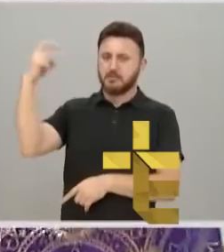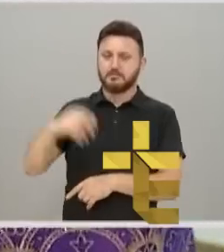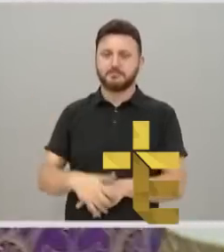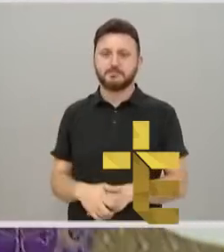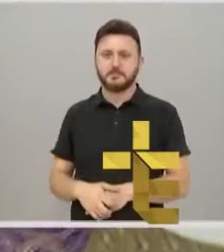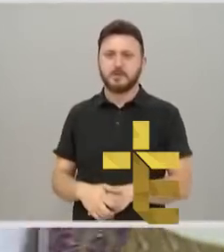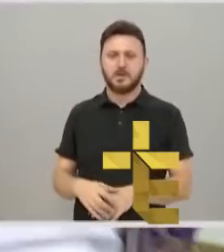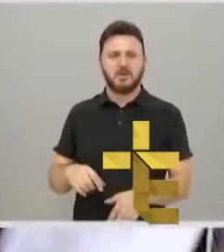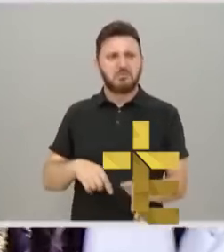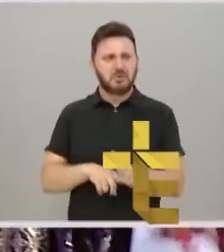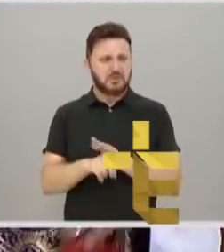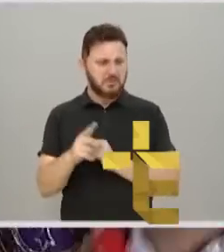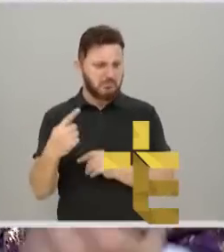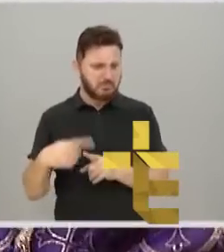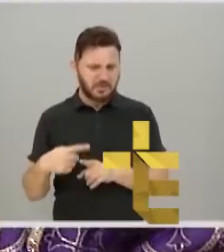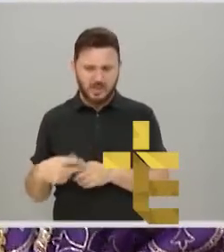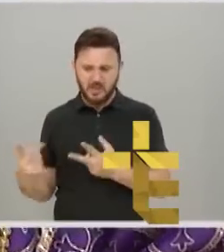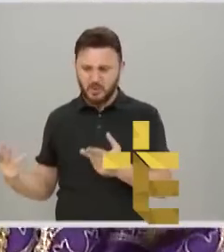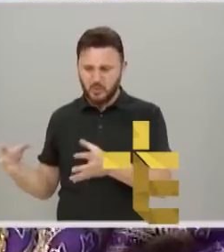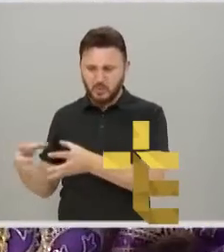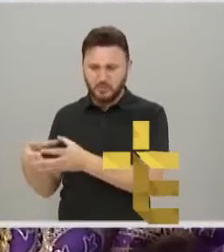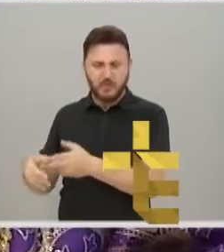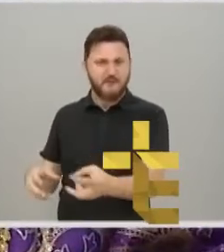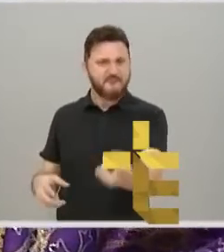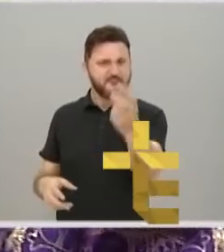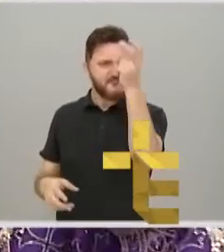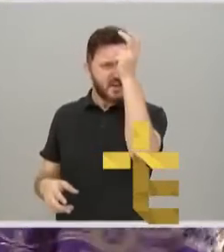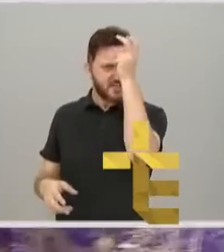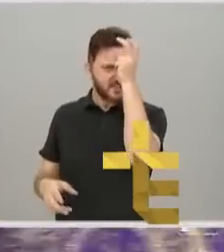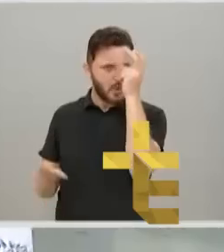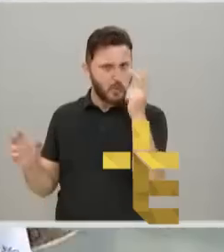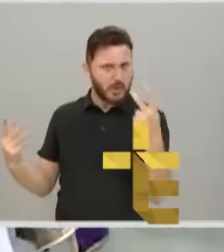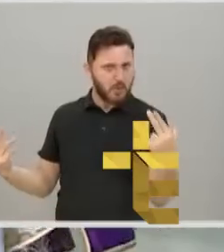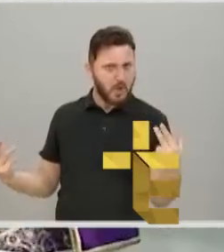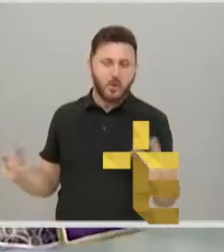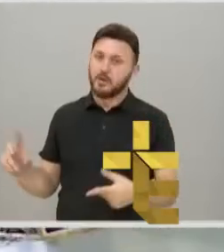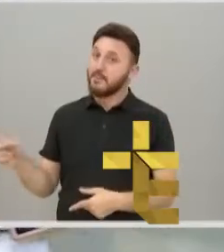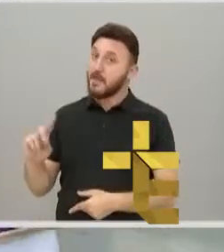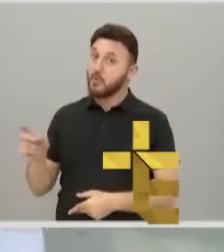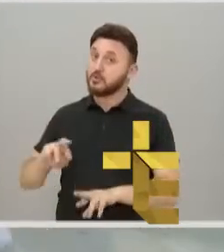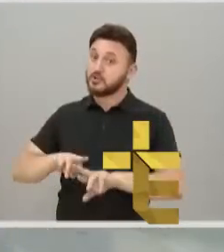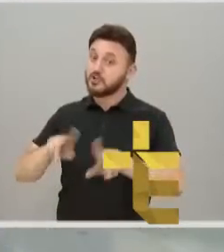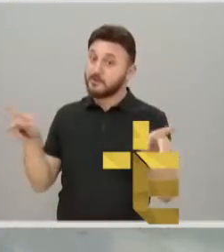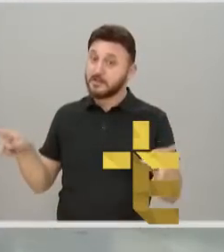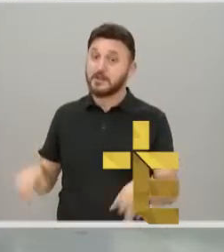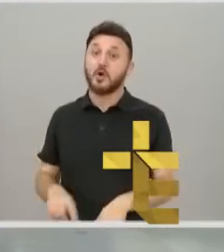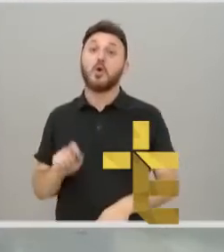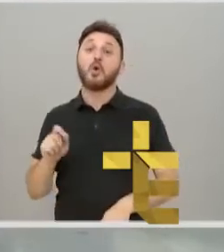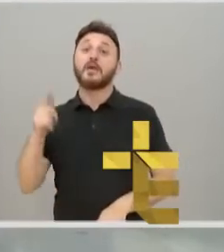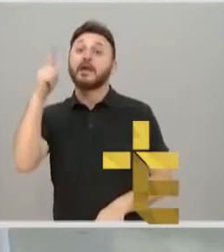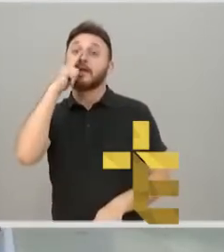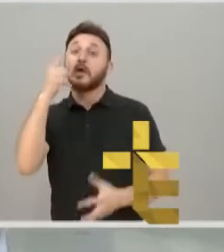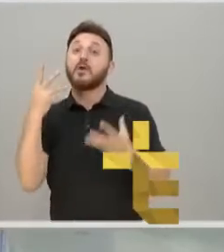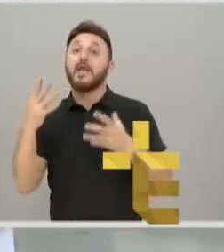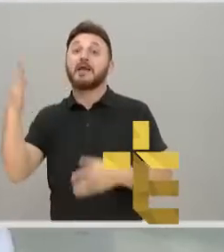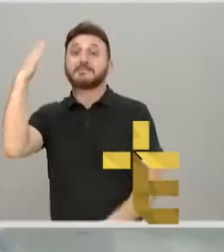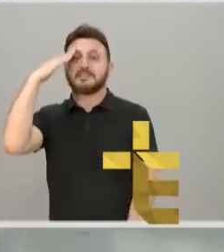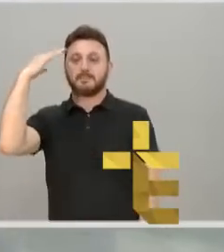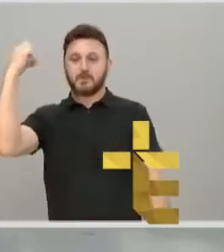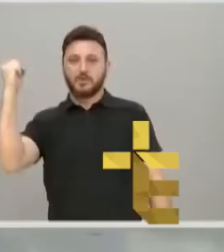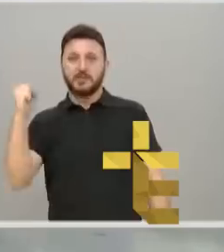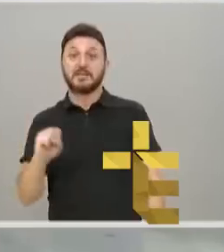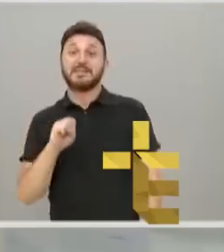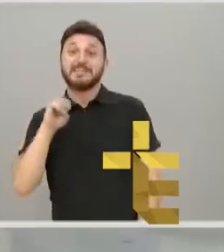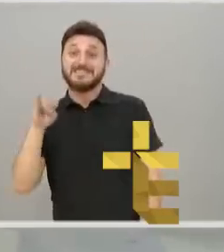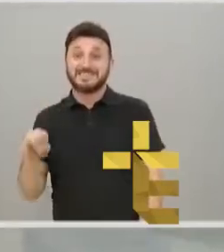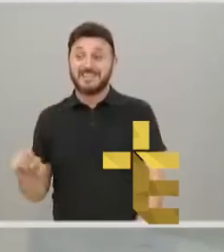Você vai perguntar, mas não é a mesma coisa que os fariseus? Não, meu filho. Os gregos queriam sabedoria. Se os gregos foram até